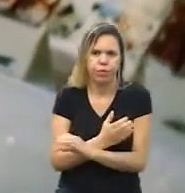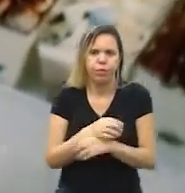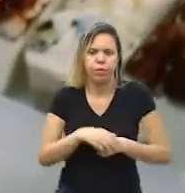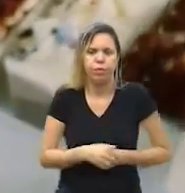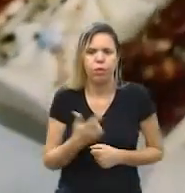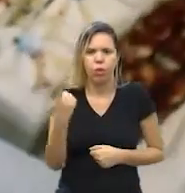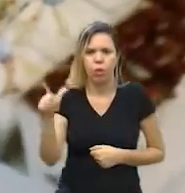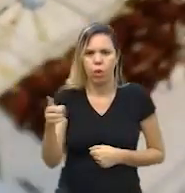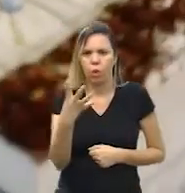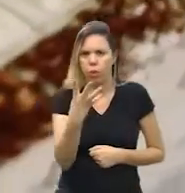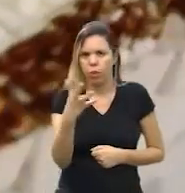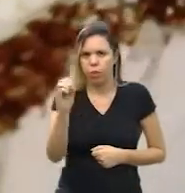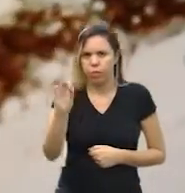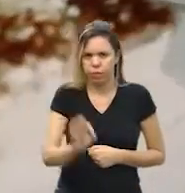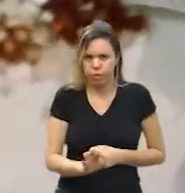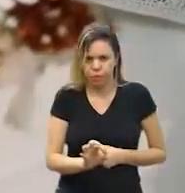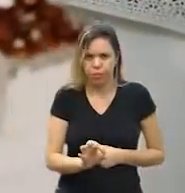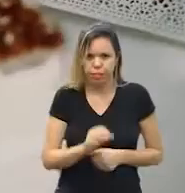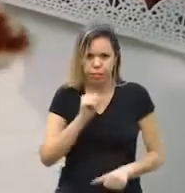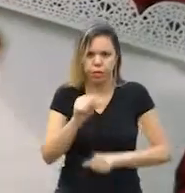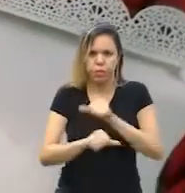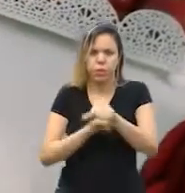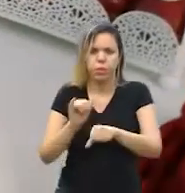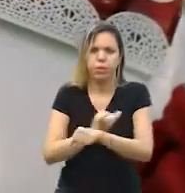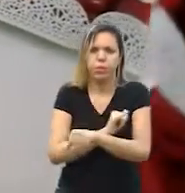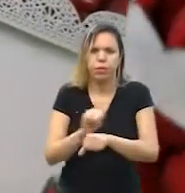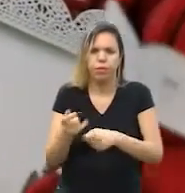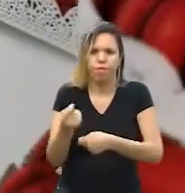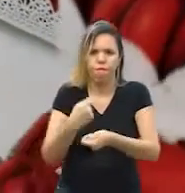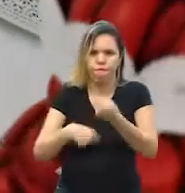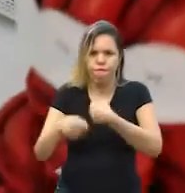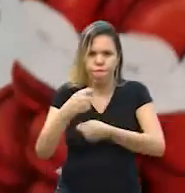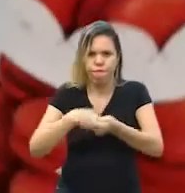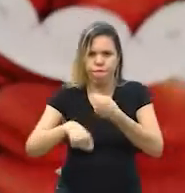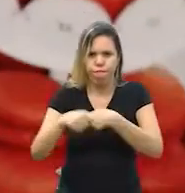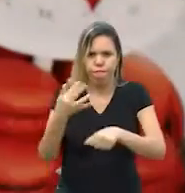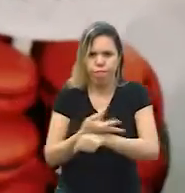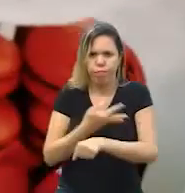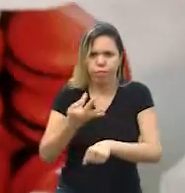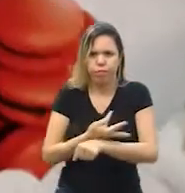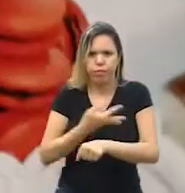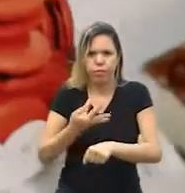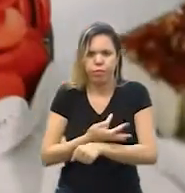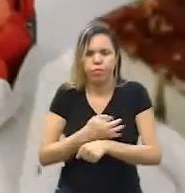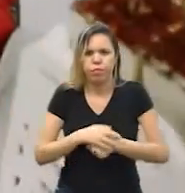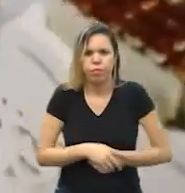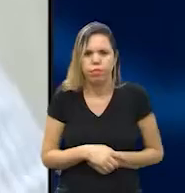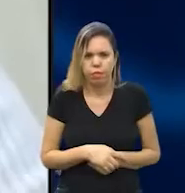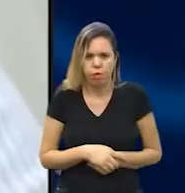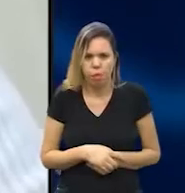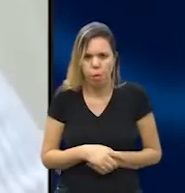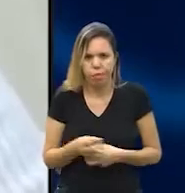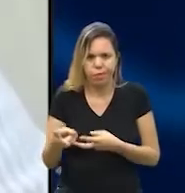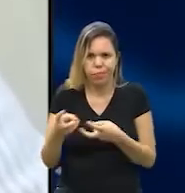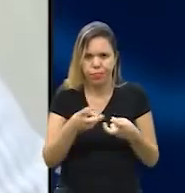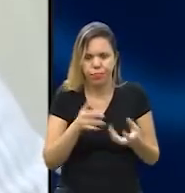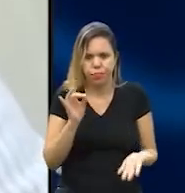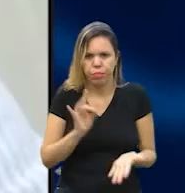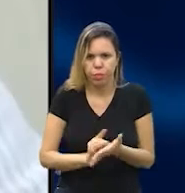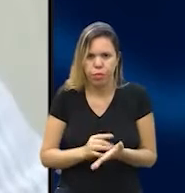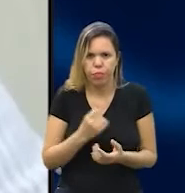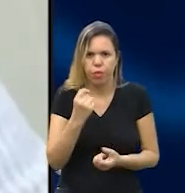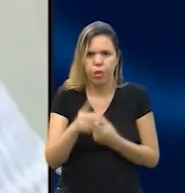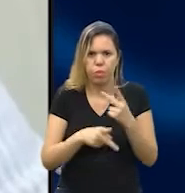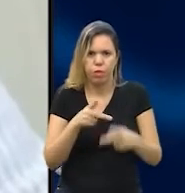parar completamente. As outras 40% mudaram a estratégia de negócios para sobreviver. O que a gente